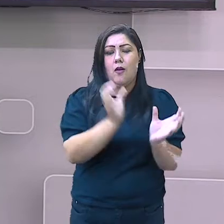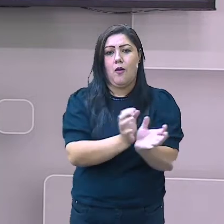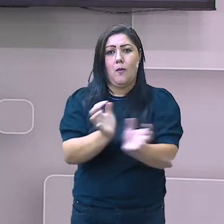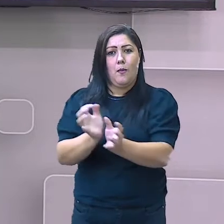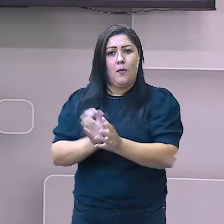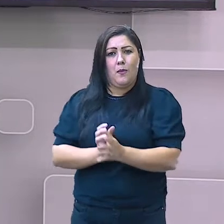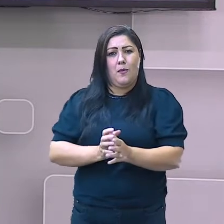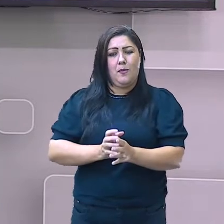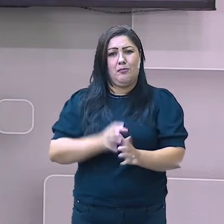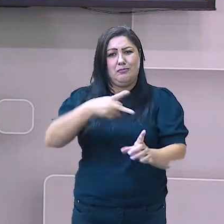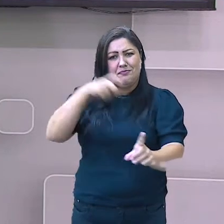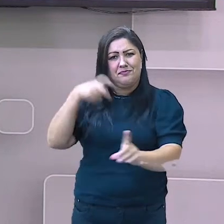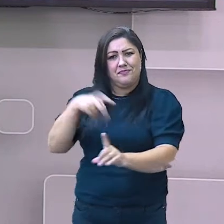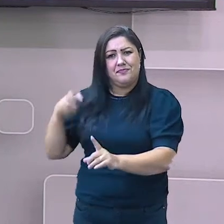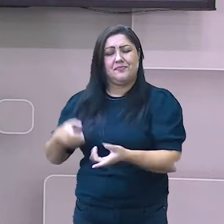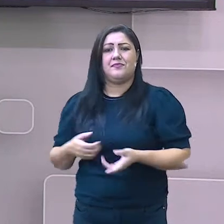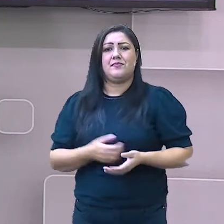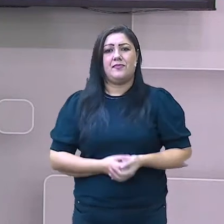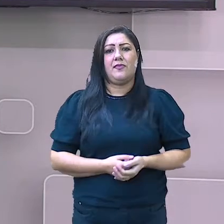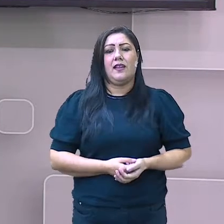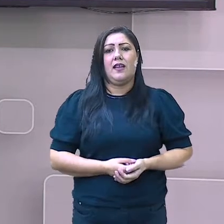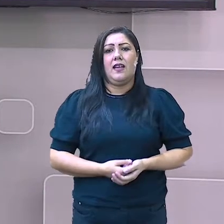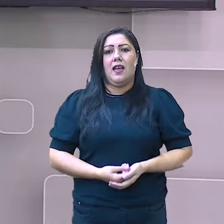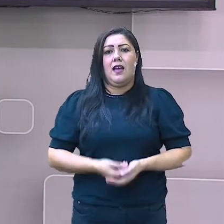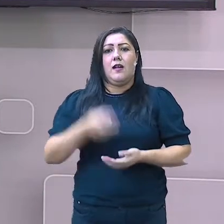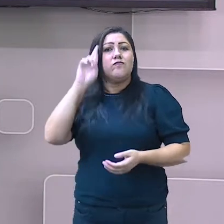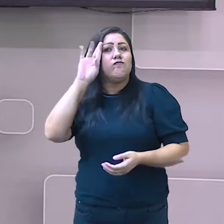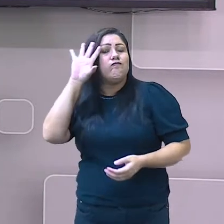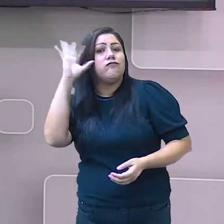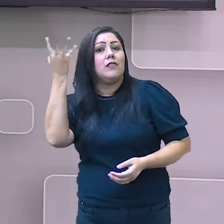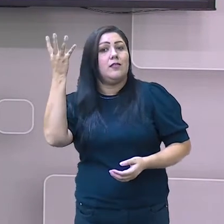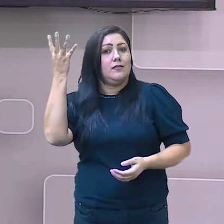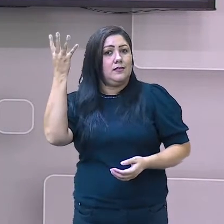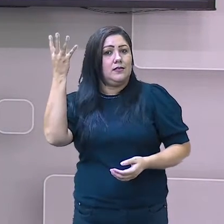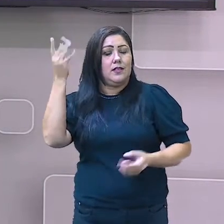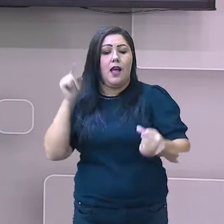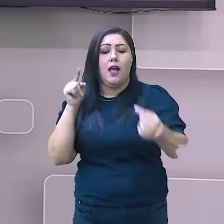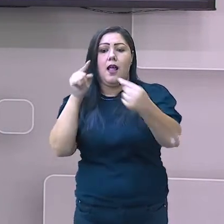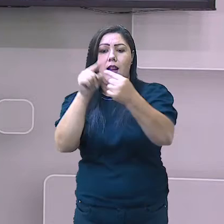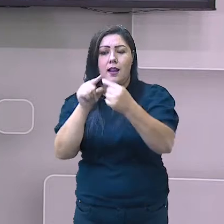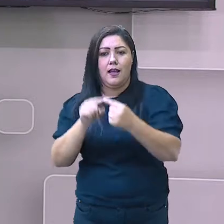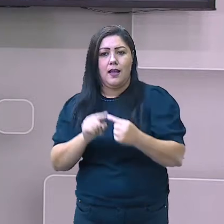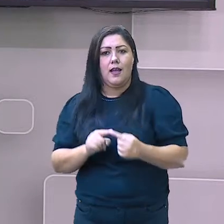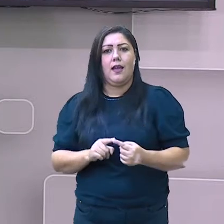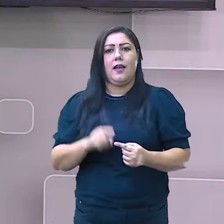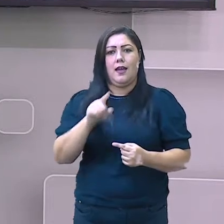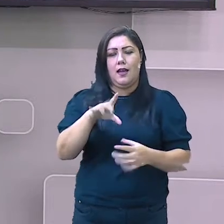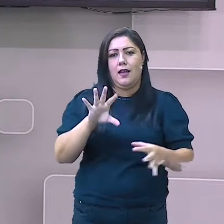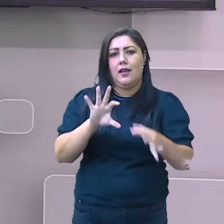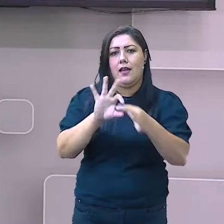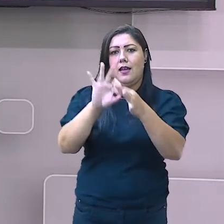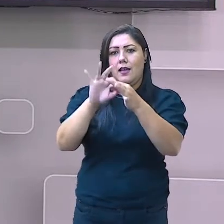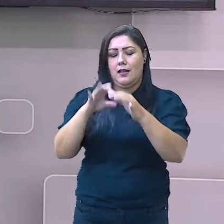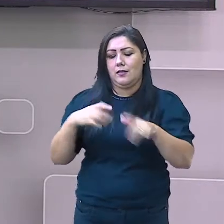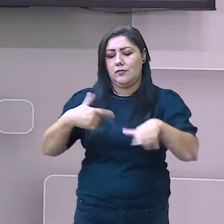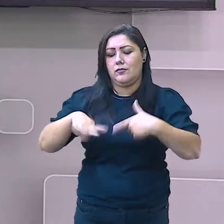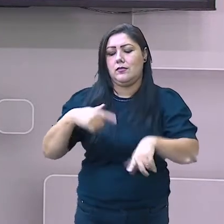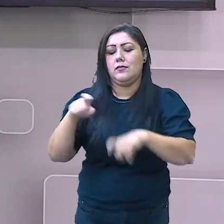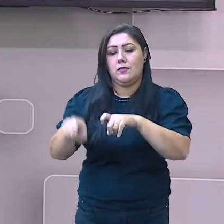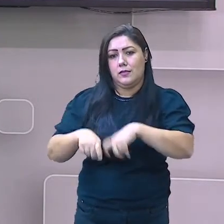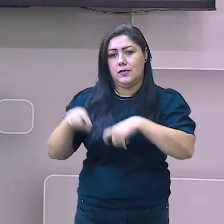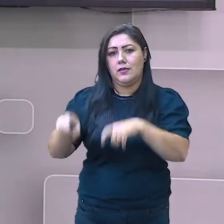dos socialistas revolucionários, ligados aos camponeses, e o Partido Operário